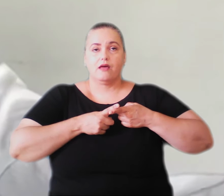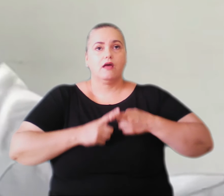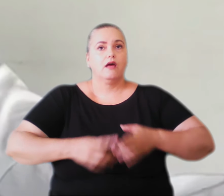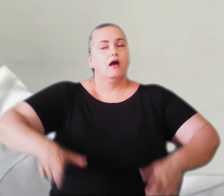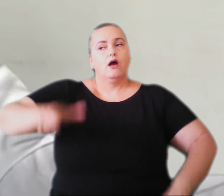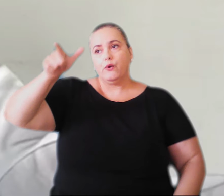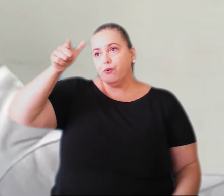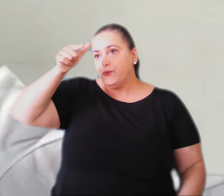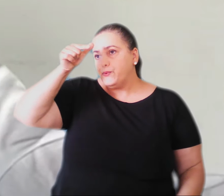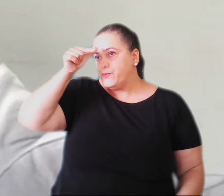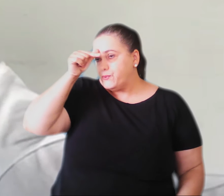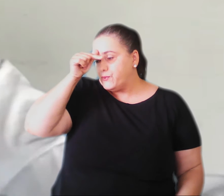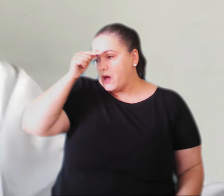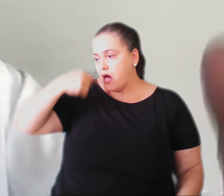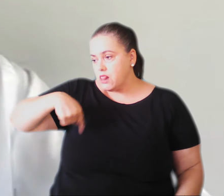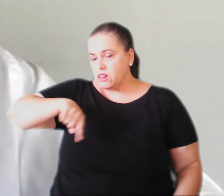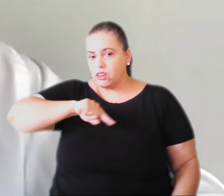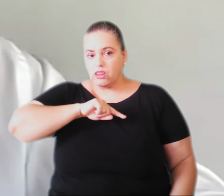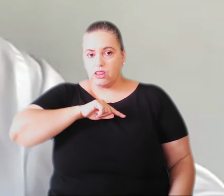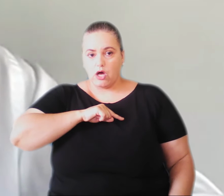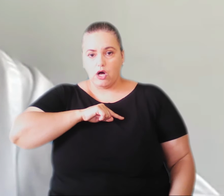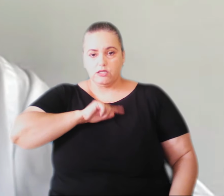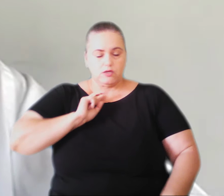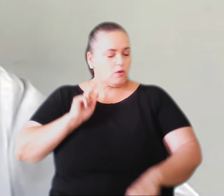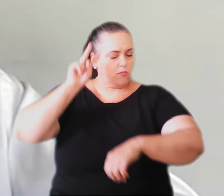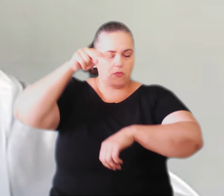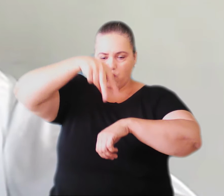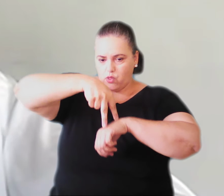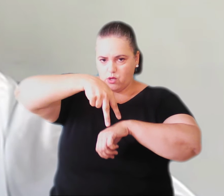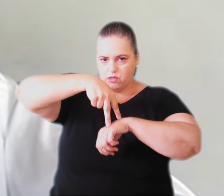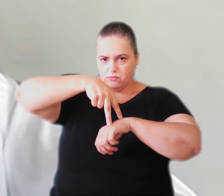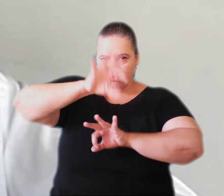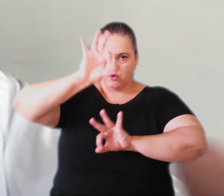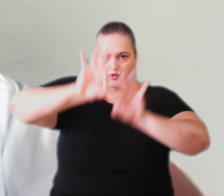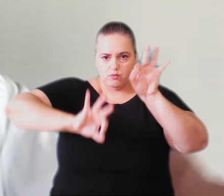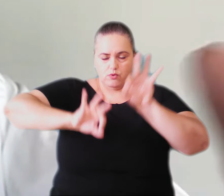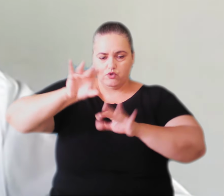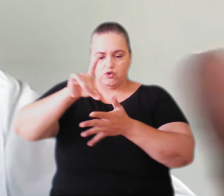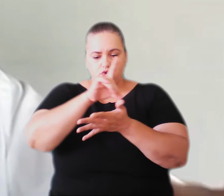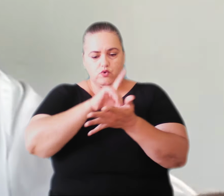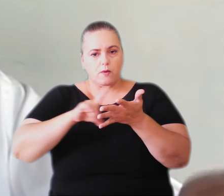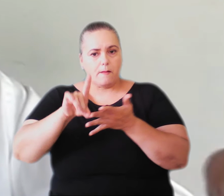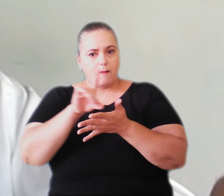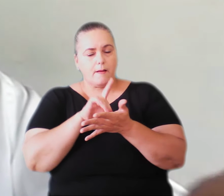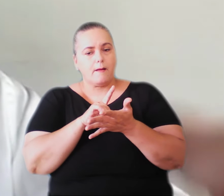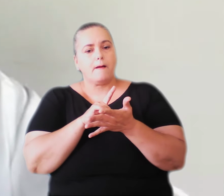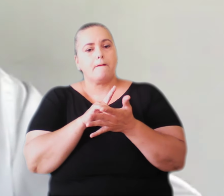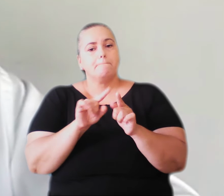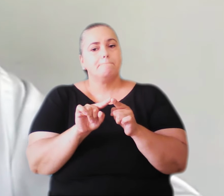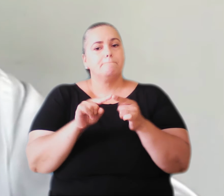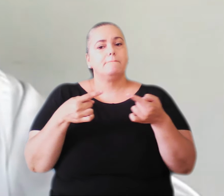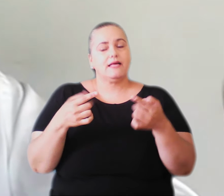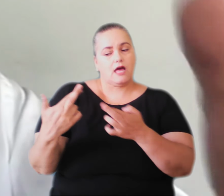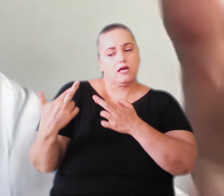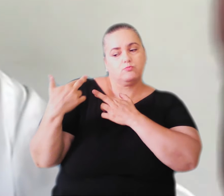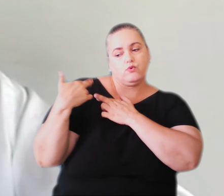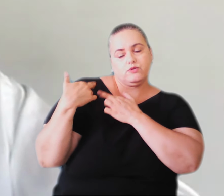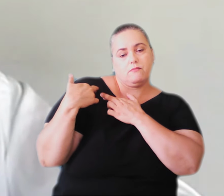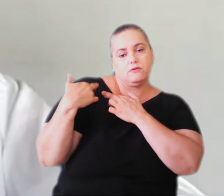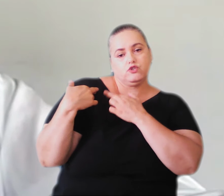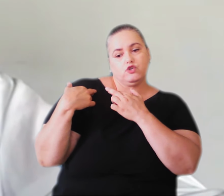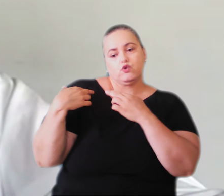para nós, que não somos os protagonistas do DVD, ao ponto da responsabilidade